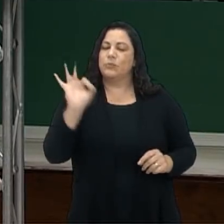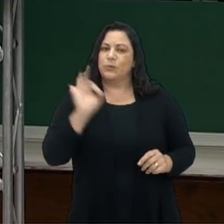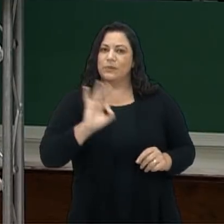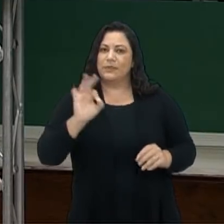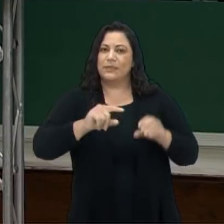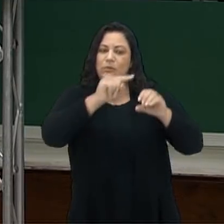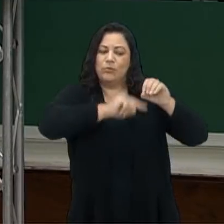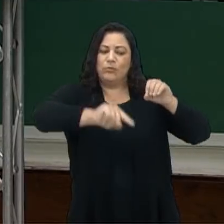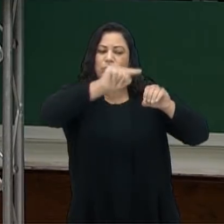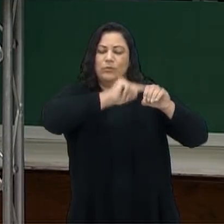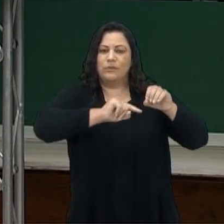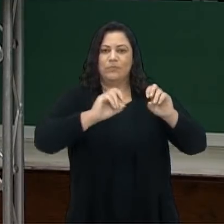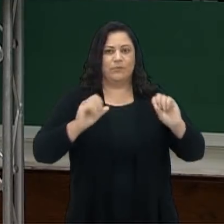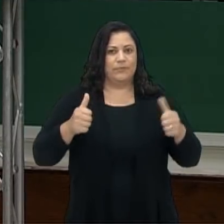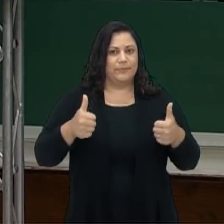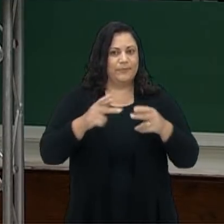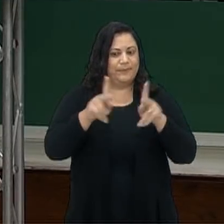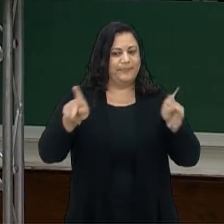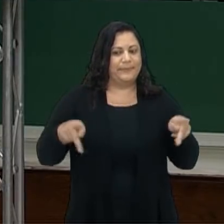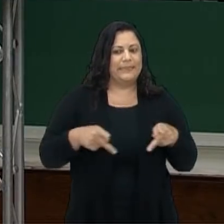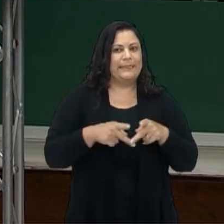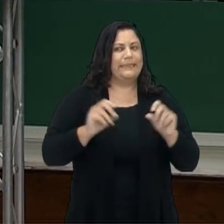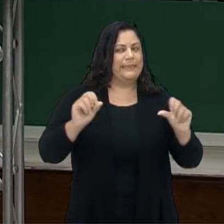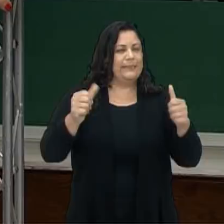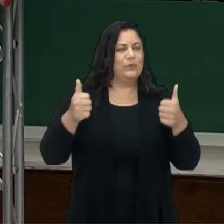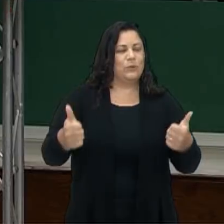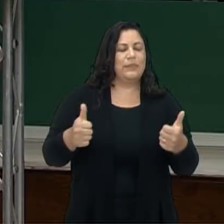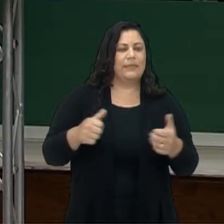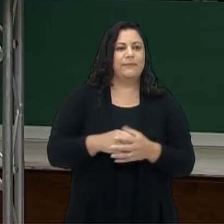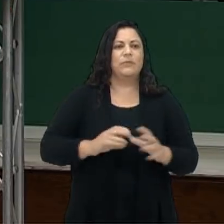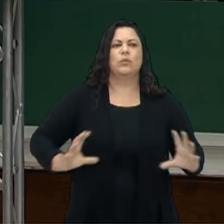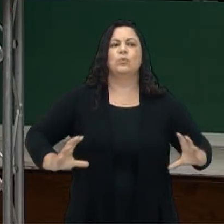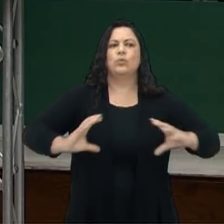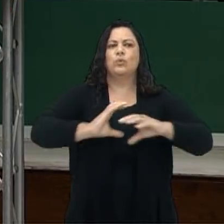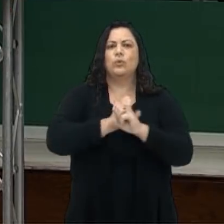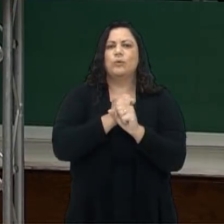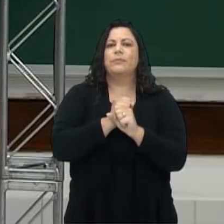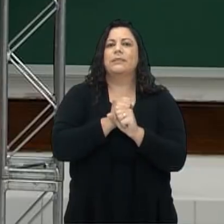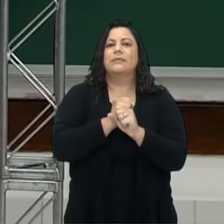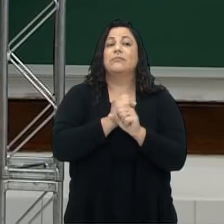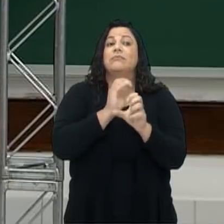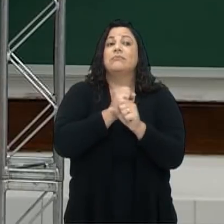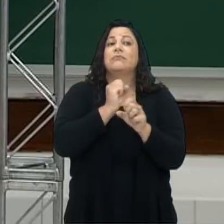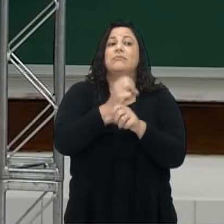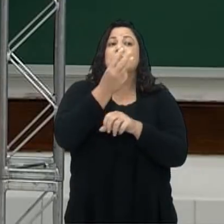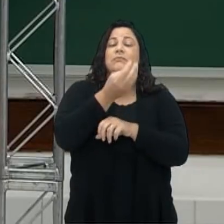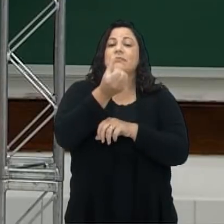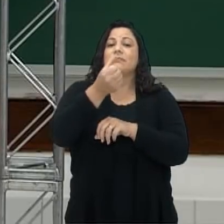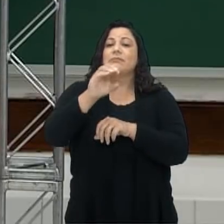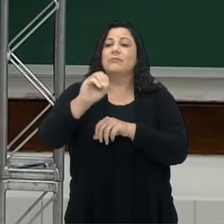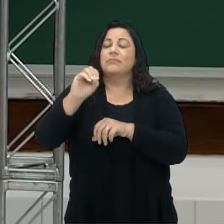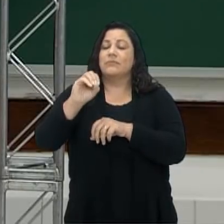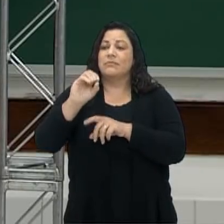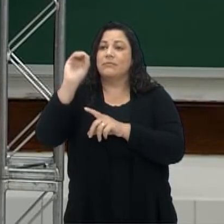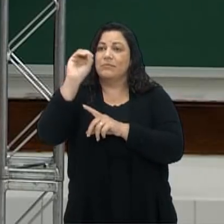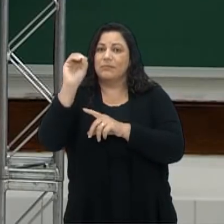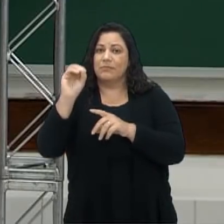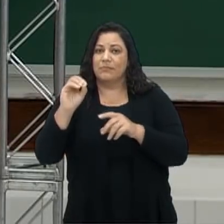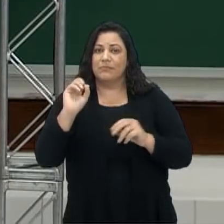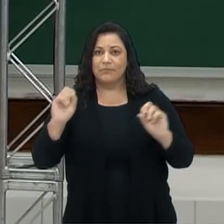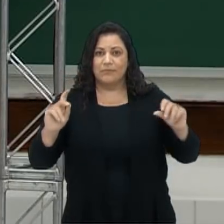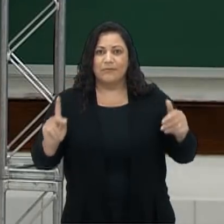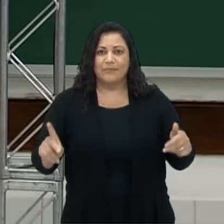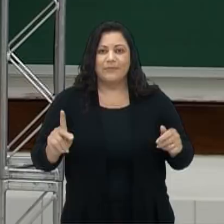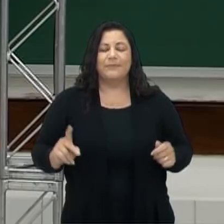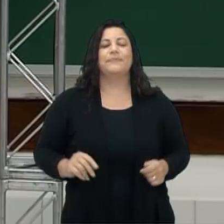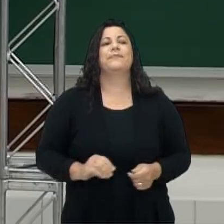círculo. Beleza? Somando aqui todos os ângulos centrais, nós temos que chegar em 360 graus, ok?